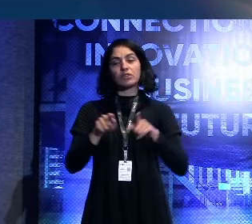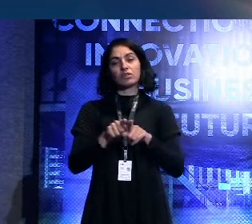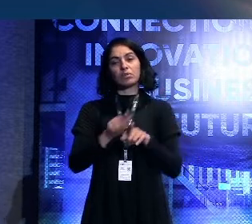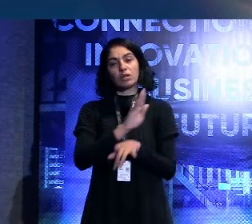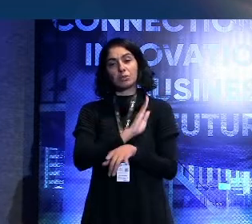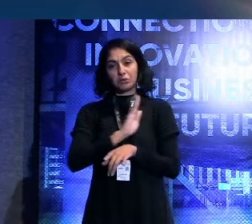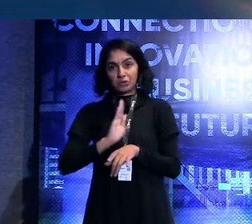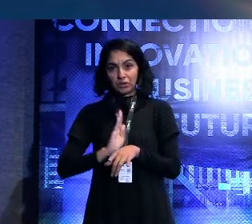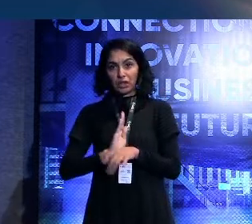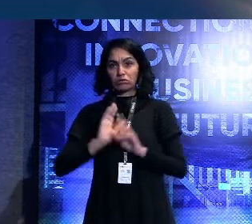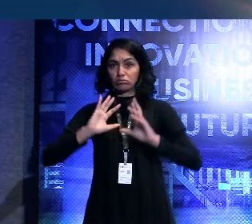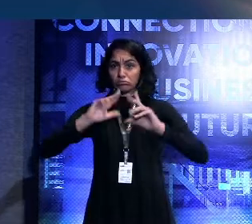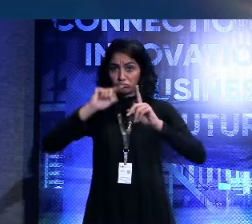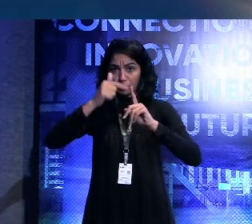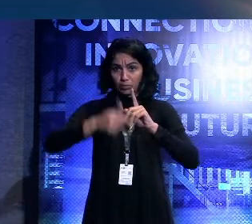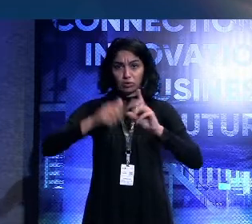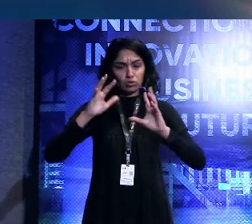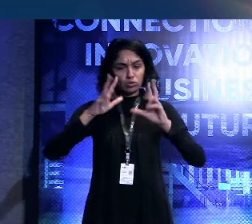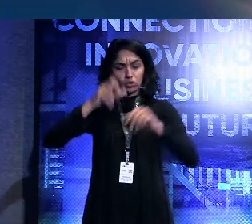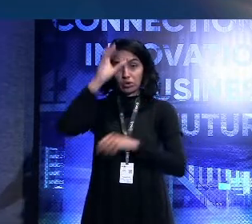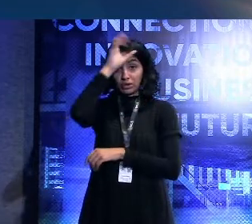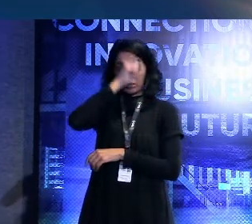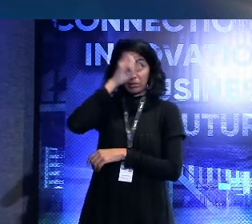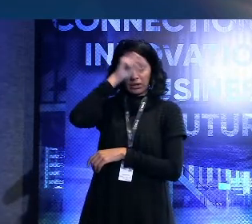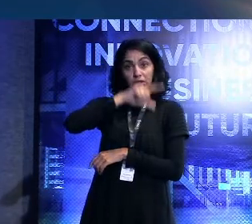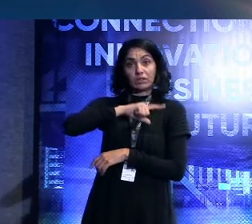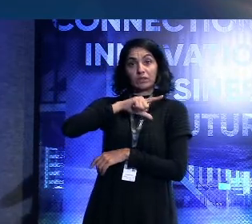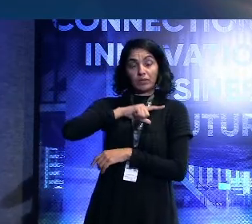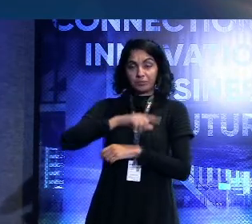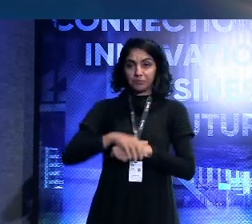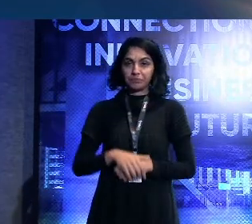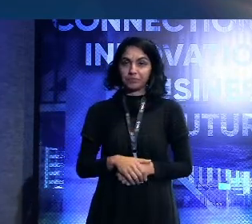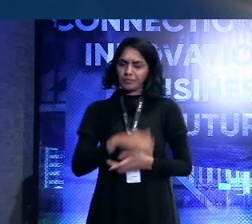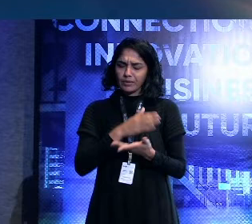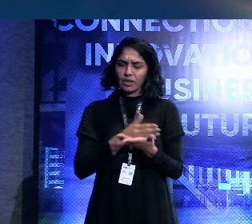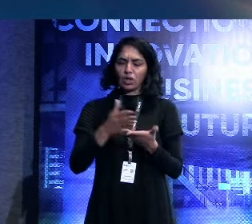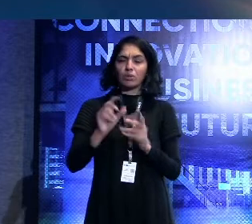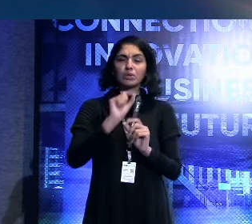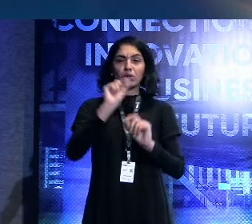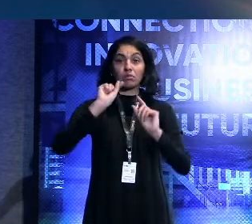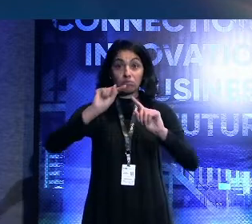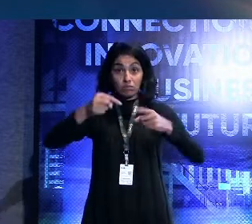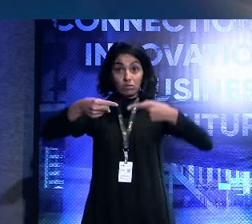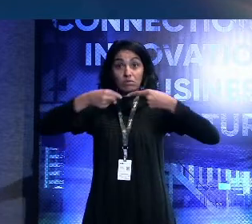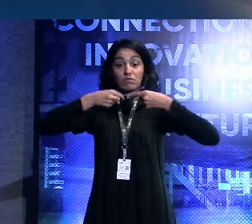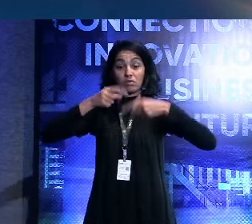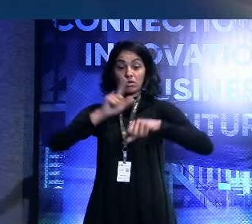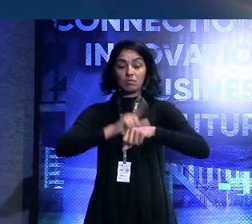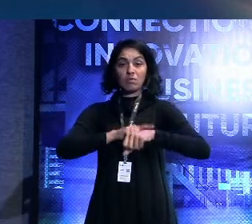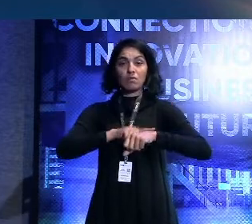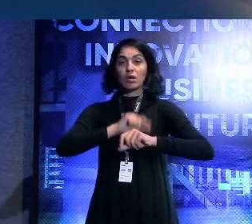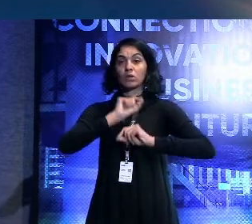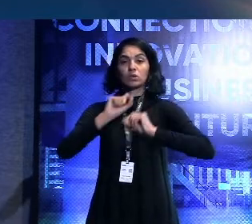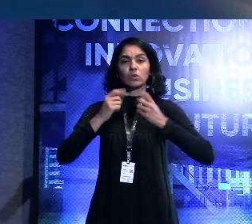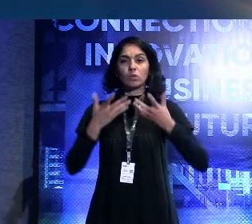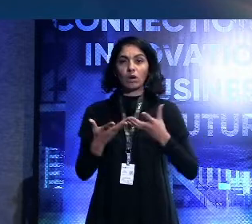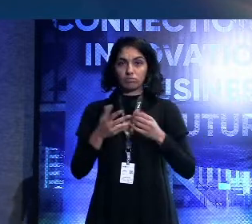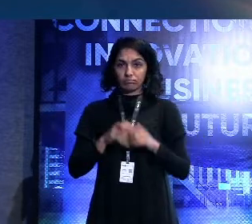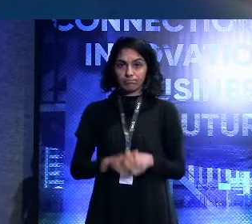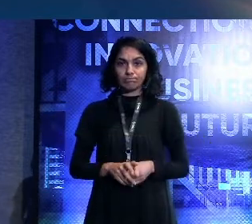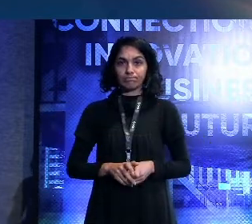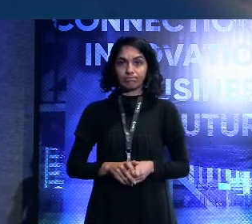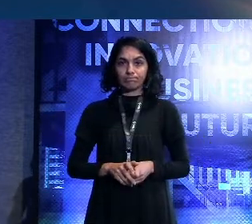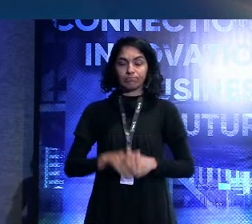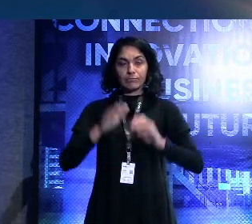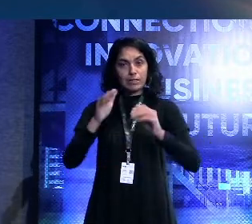todos os nossos aprendizados em relação a isso. Para começar, né, o nosso grande desafio nesse momento, construir o maior e